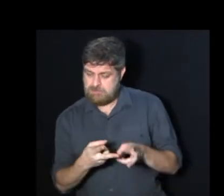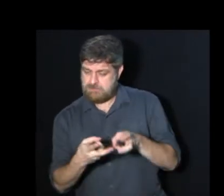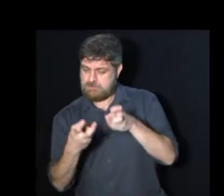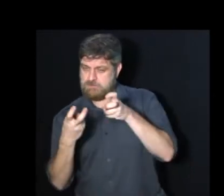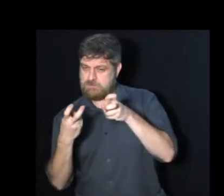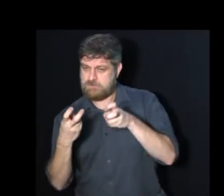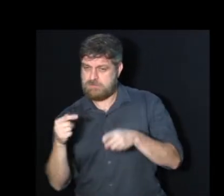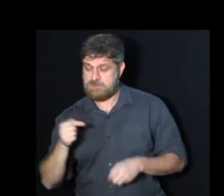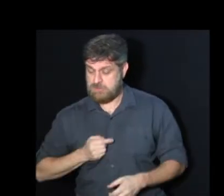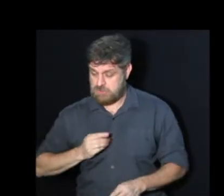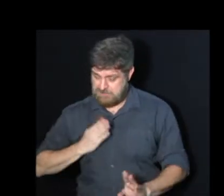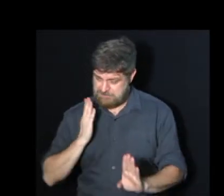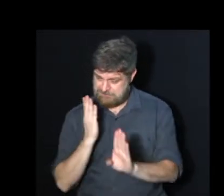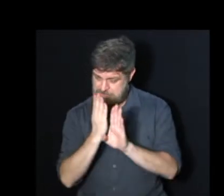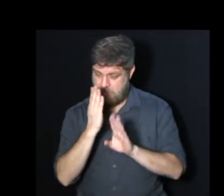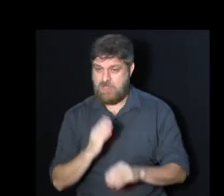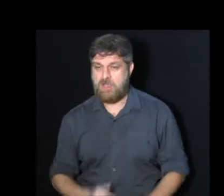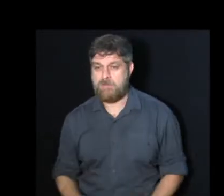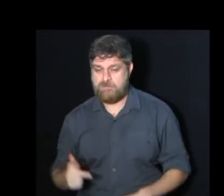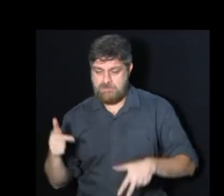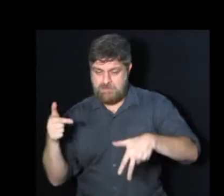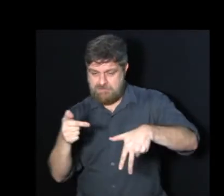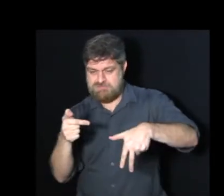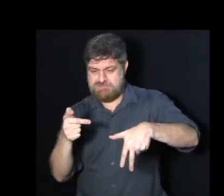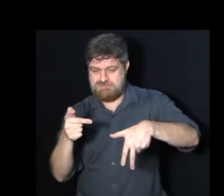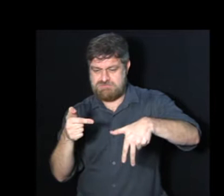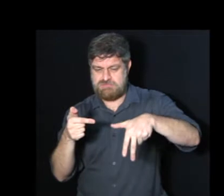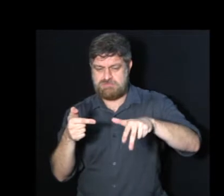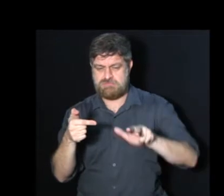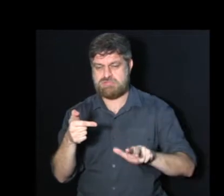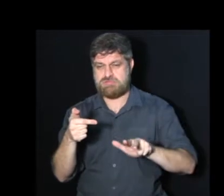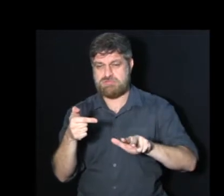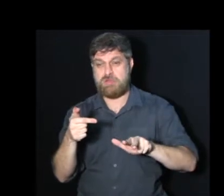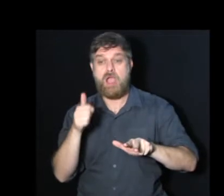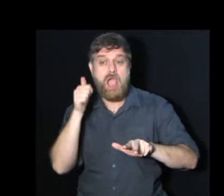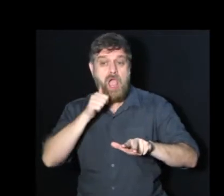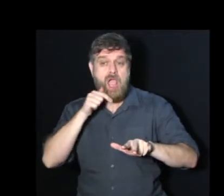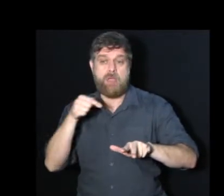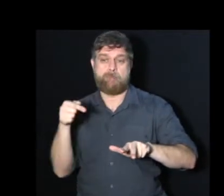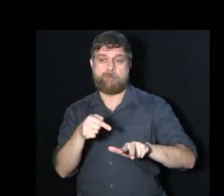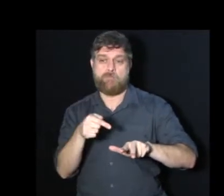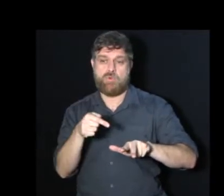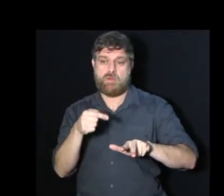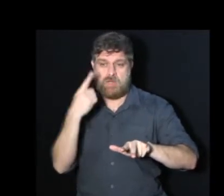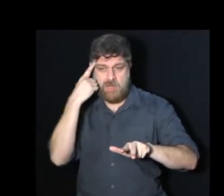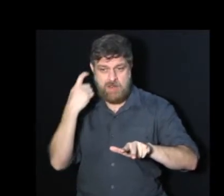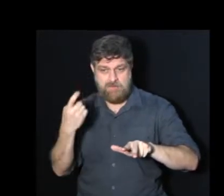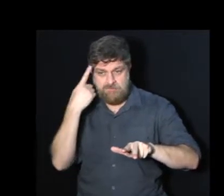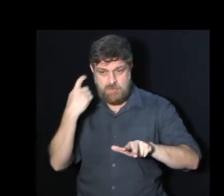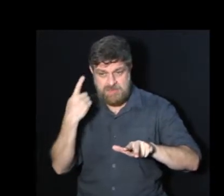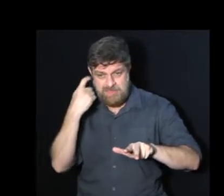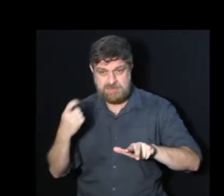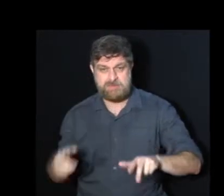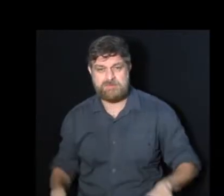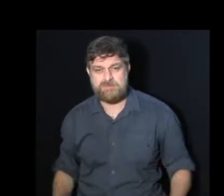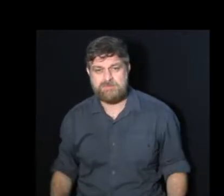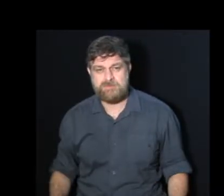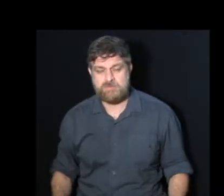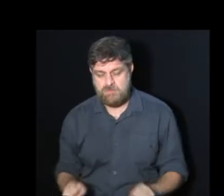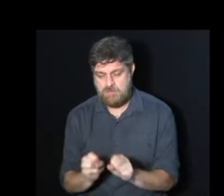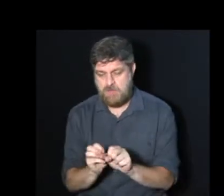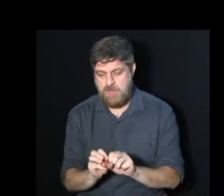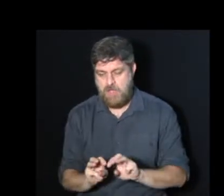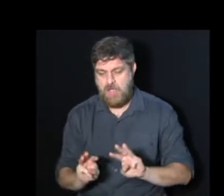reconhecimento desses assassinatos enquanto feminicídio. Pode passar, por favor. A ONU ela tem